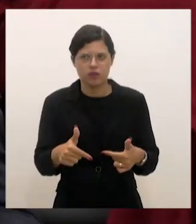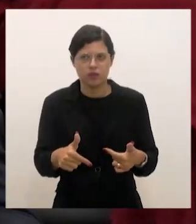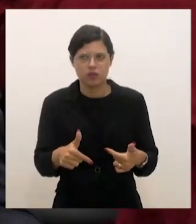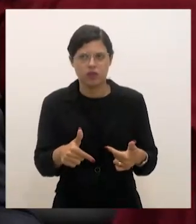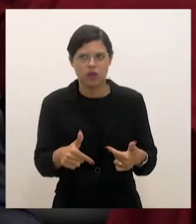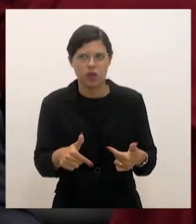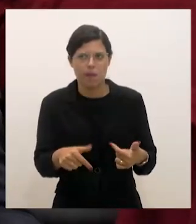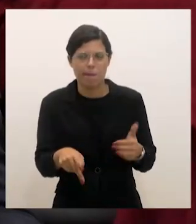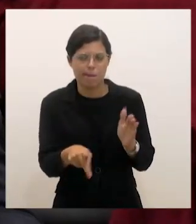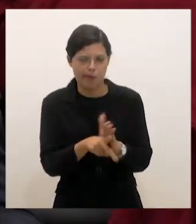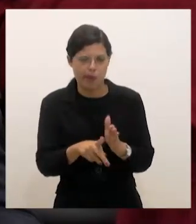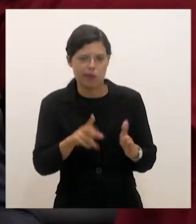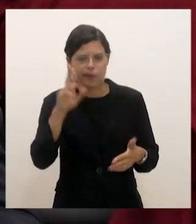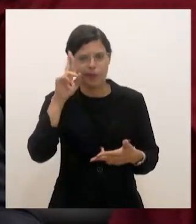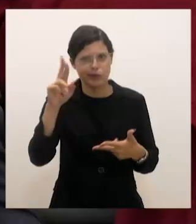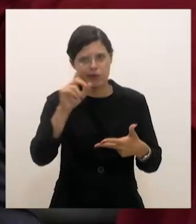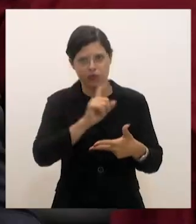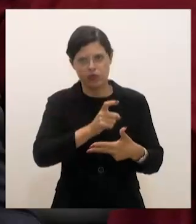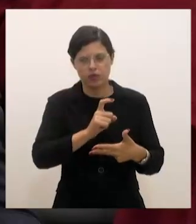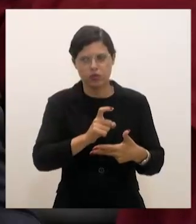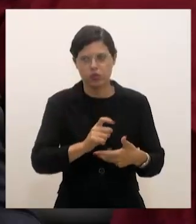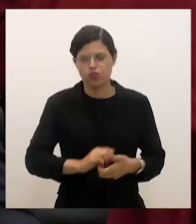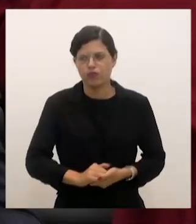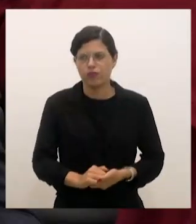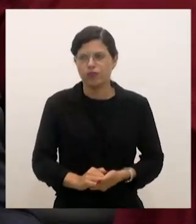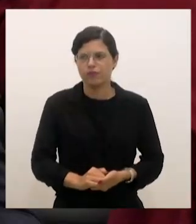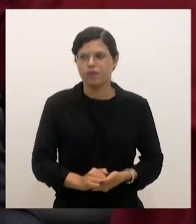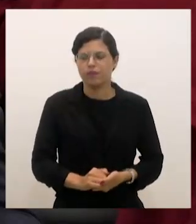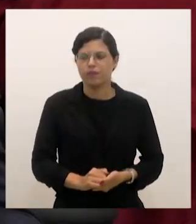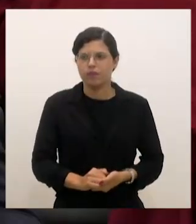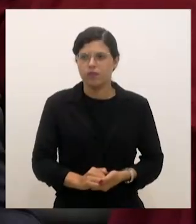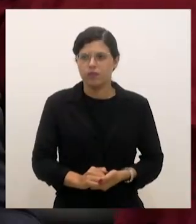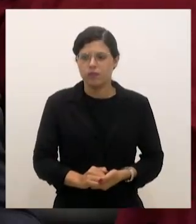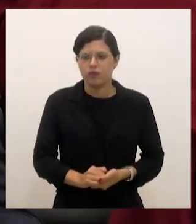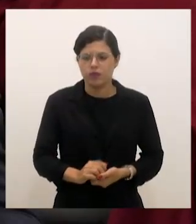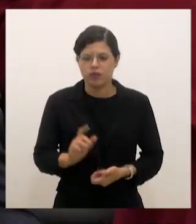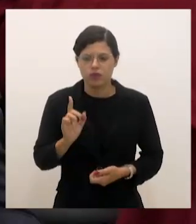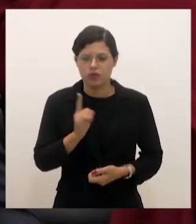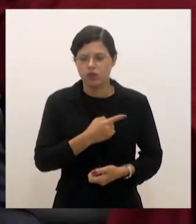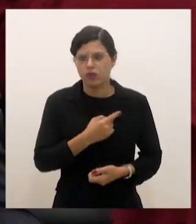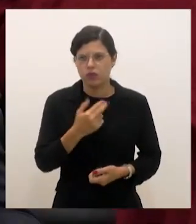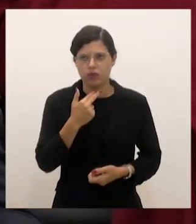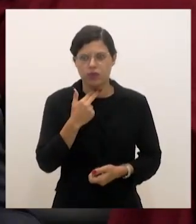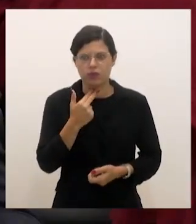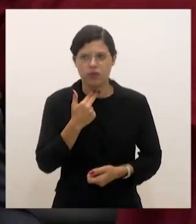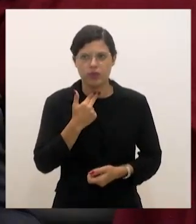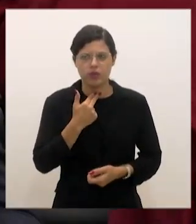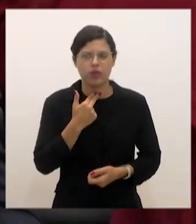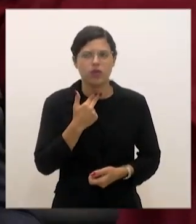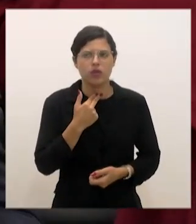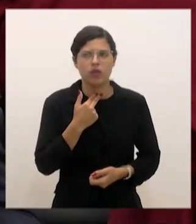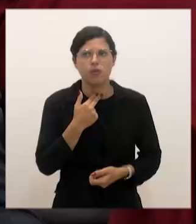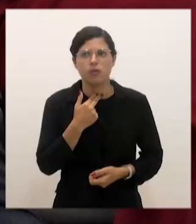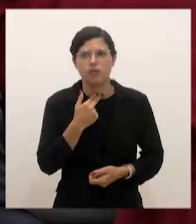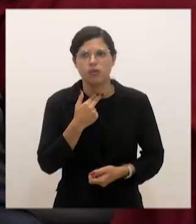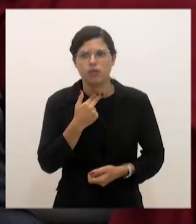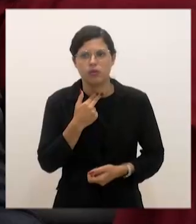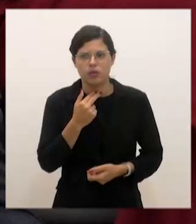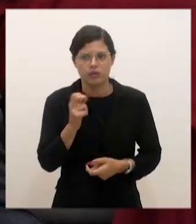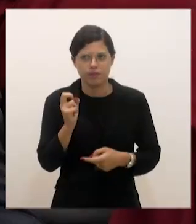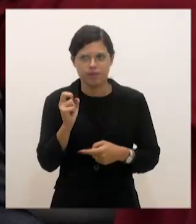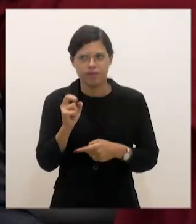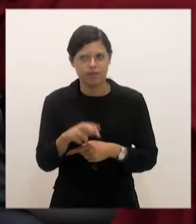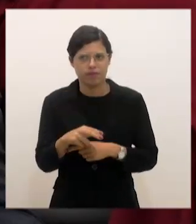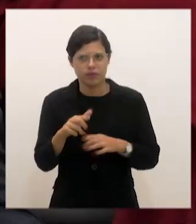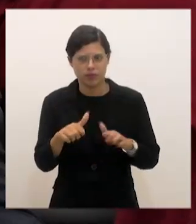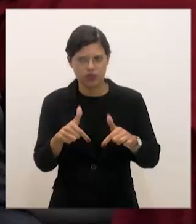do chefe do Poder Executivo. E nós não podemos adentrar nessas